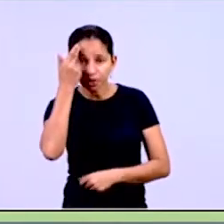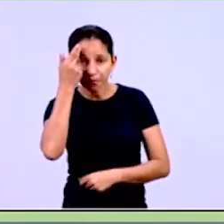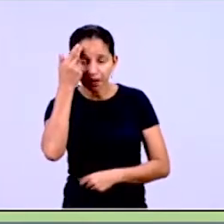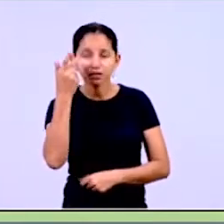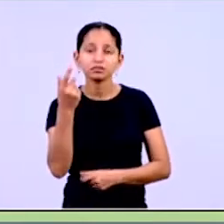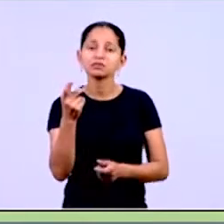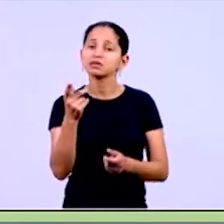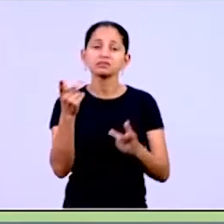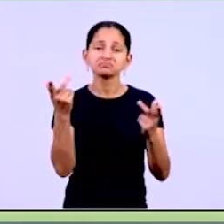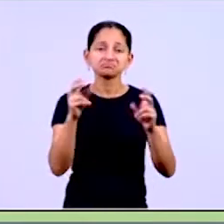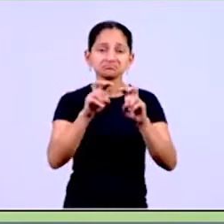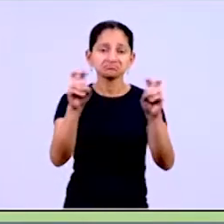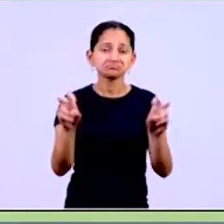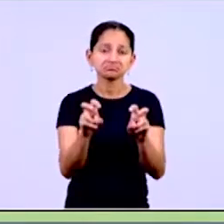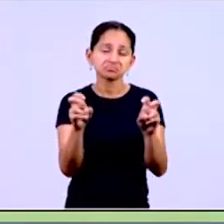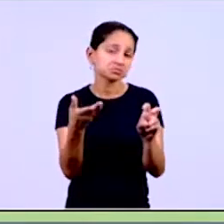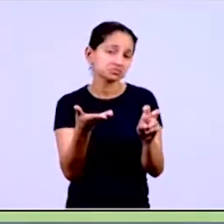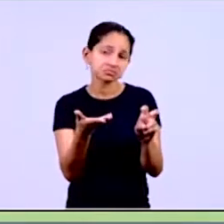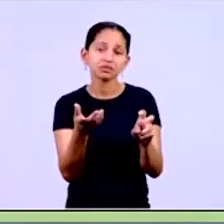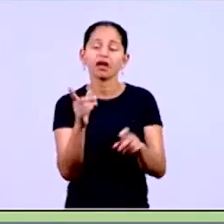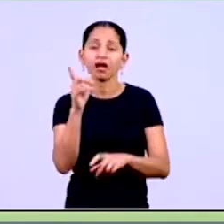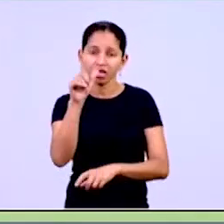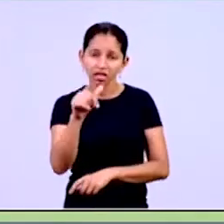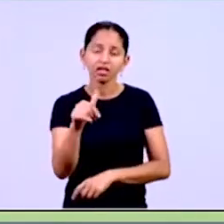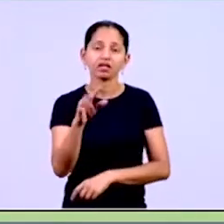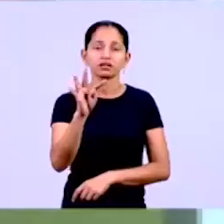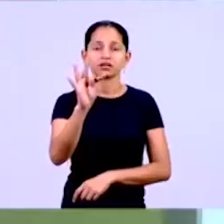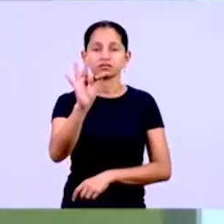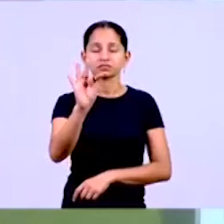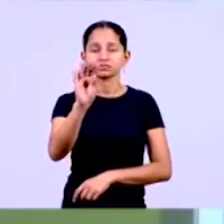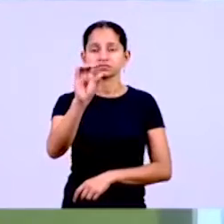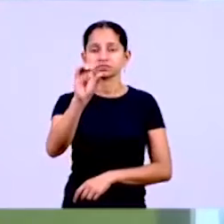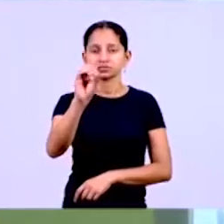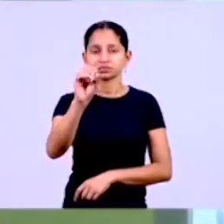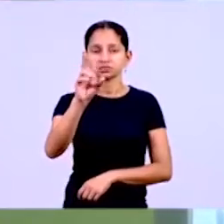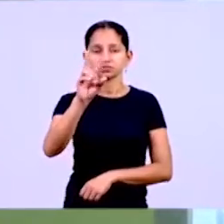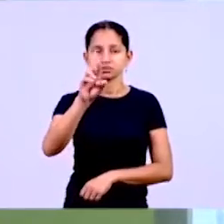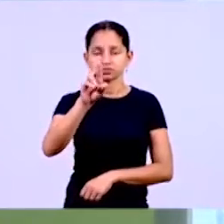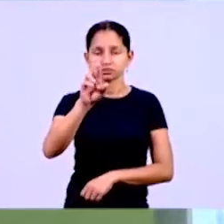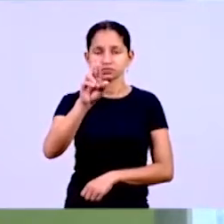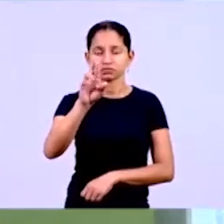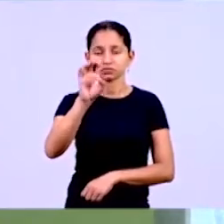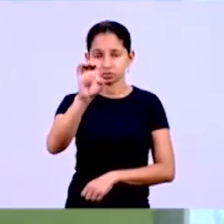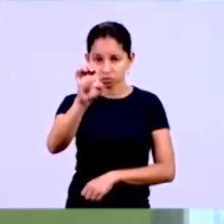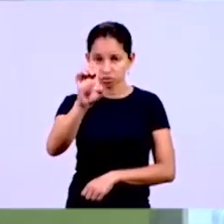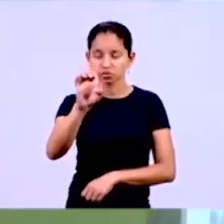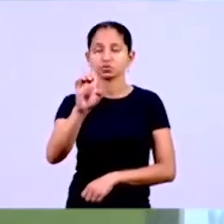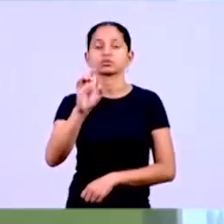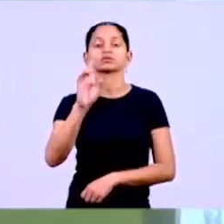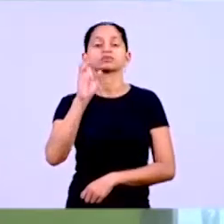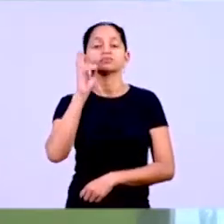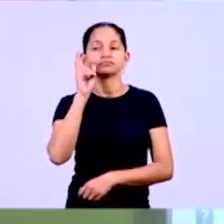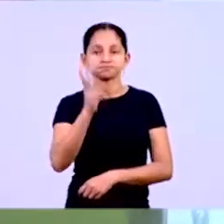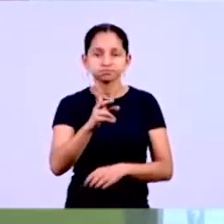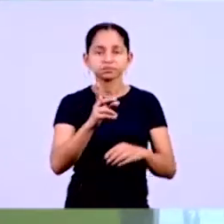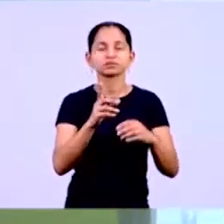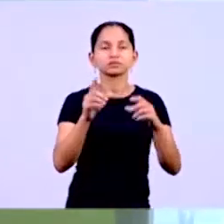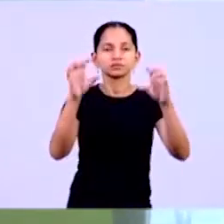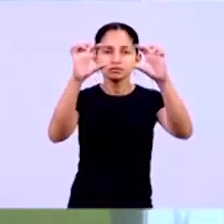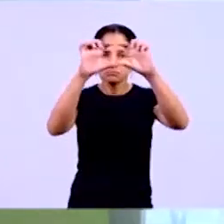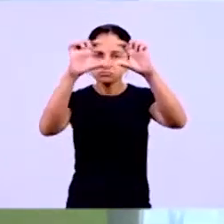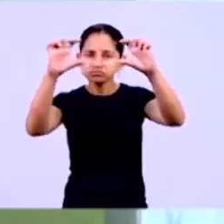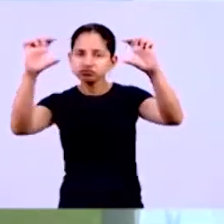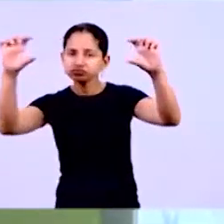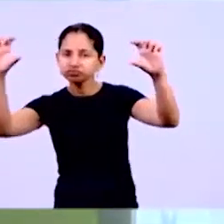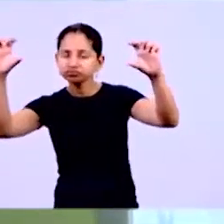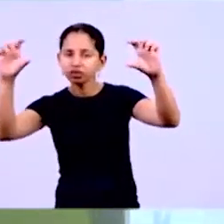são computadores mesmo, né, geralmente é torre, nós definimos 3 tipos de computadores, de servidores em torre, né, a gente não